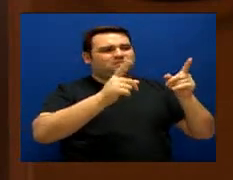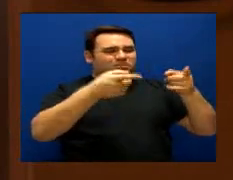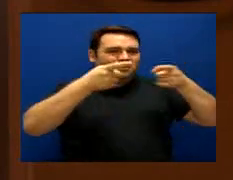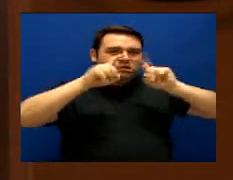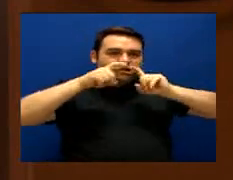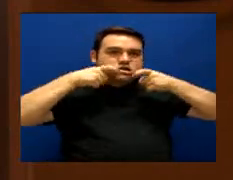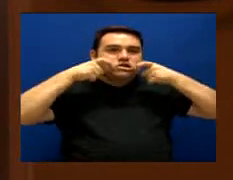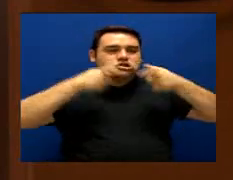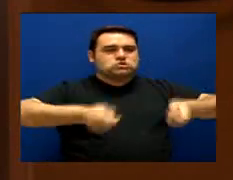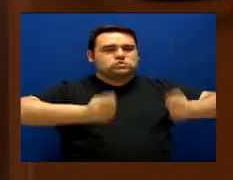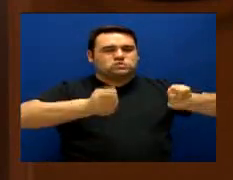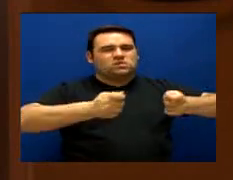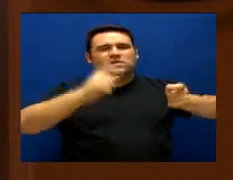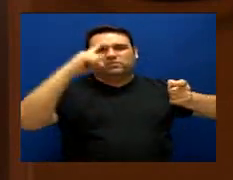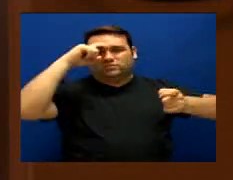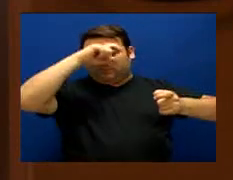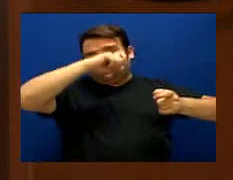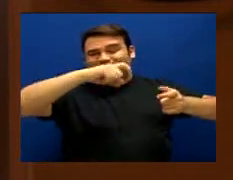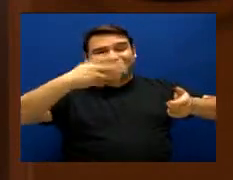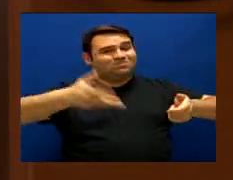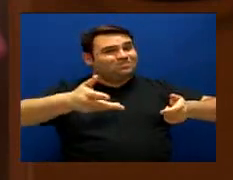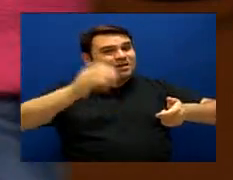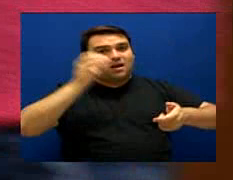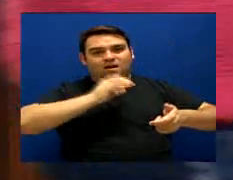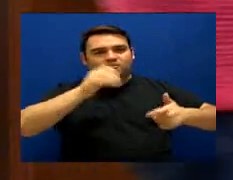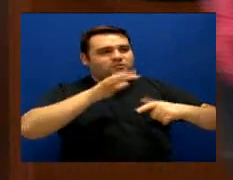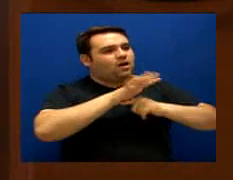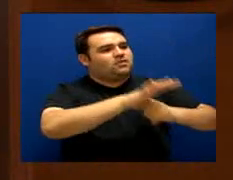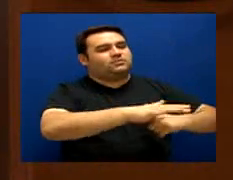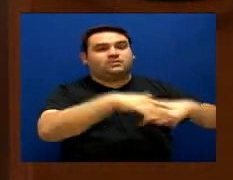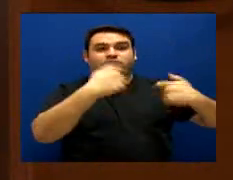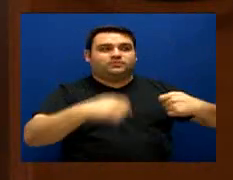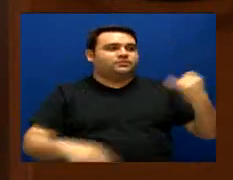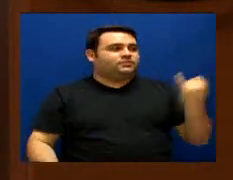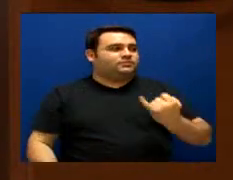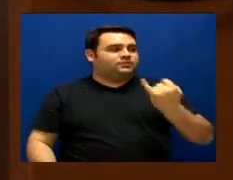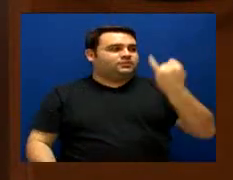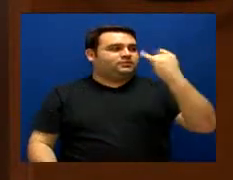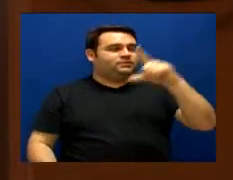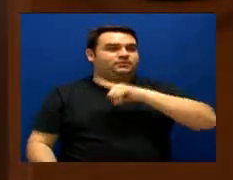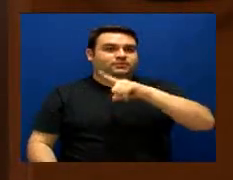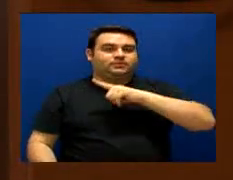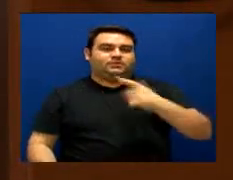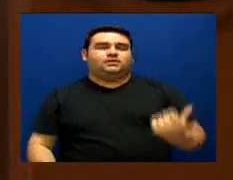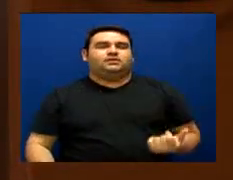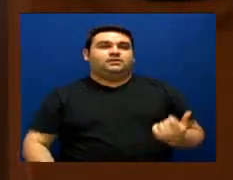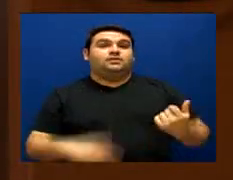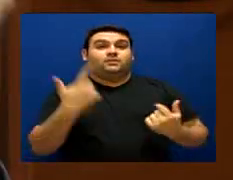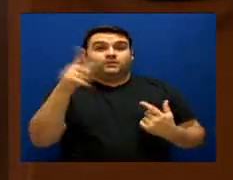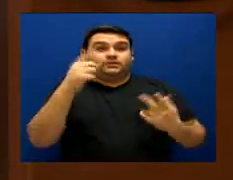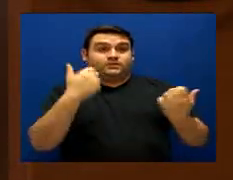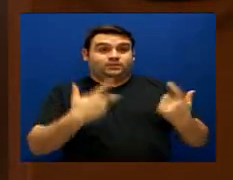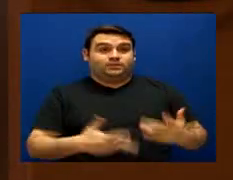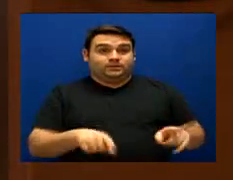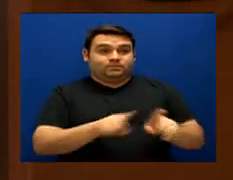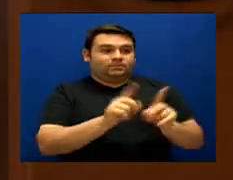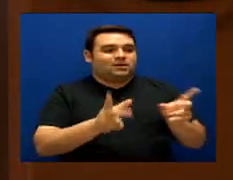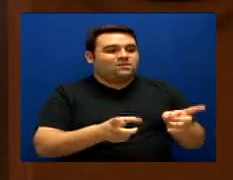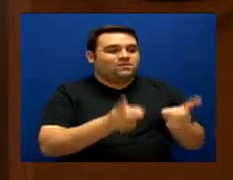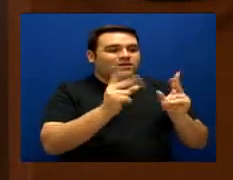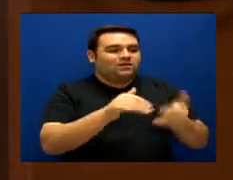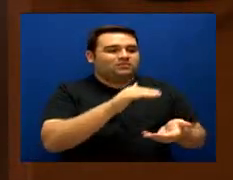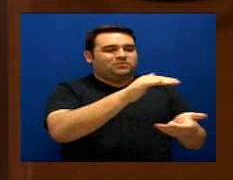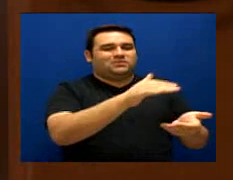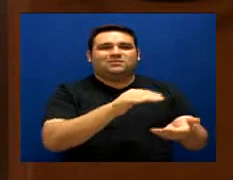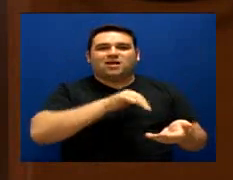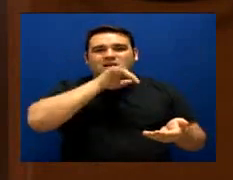então, isso é para ontem. É um assunto muito importante também, né? A questão de comercialização de